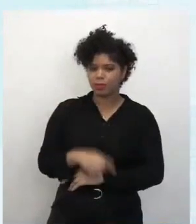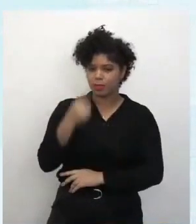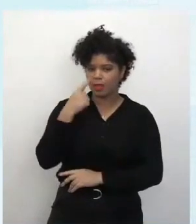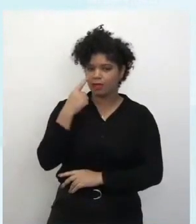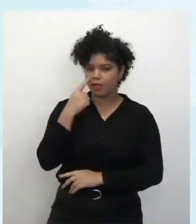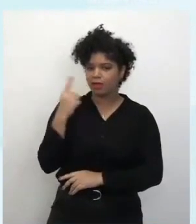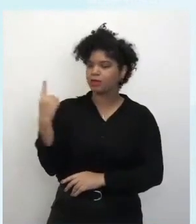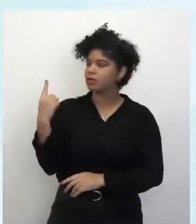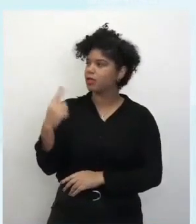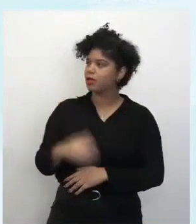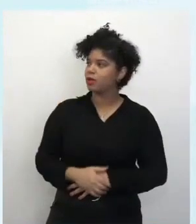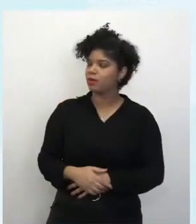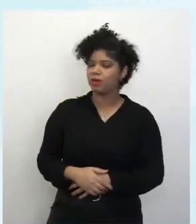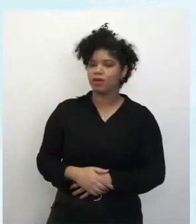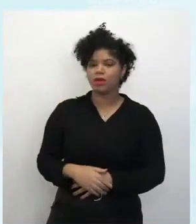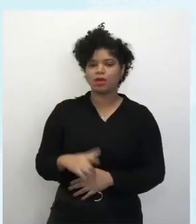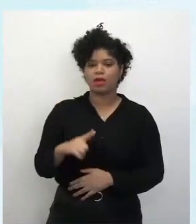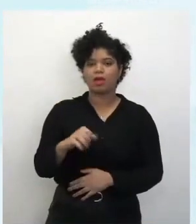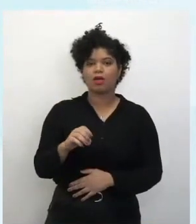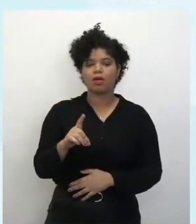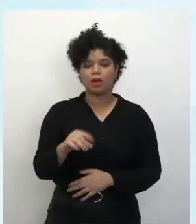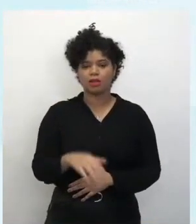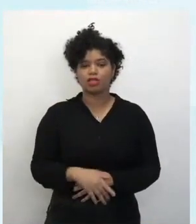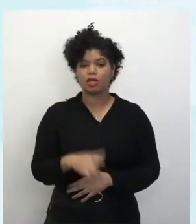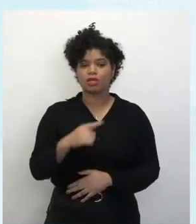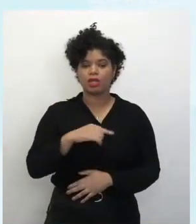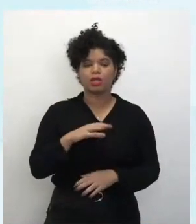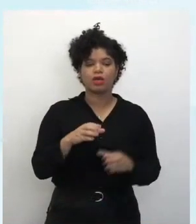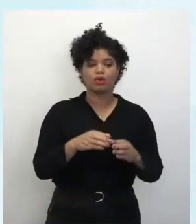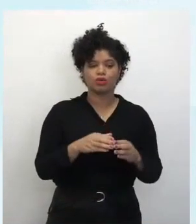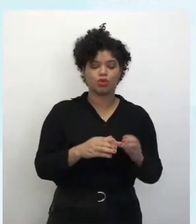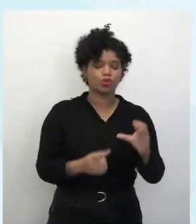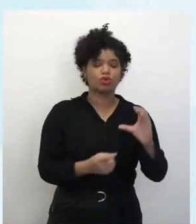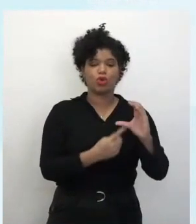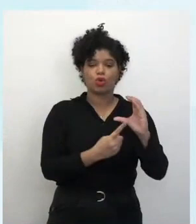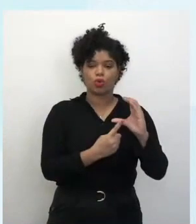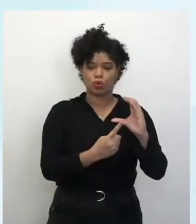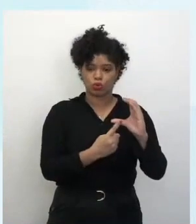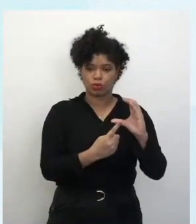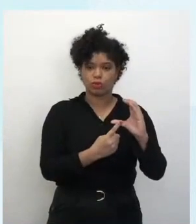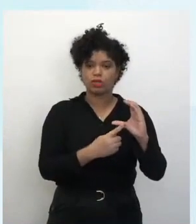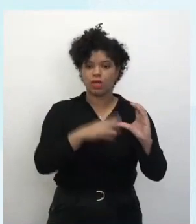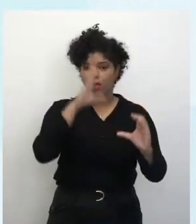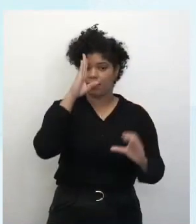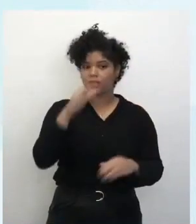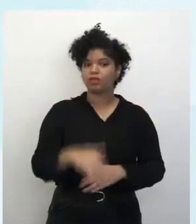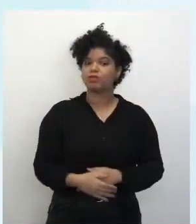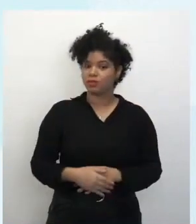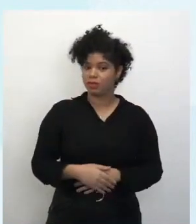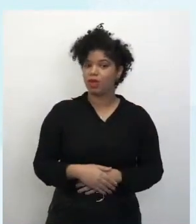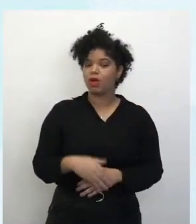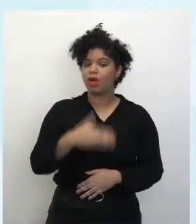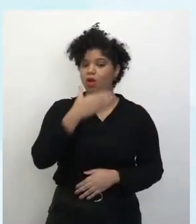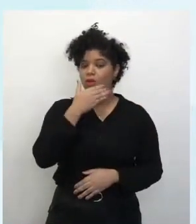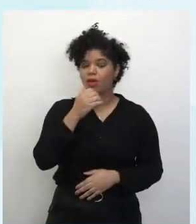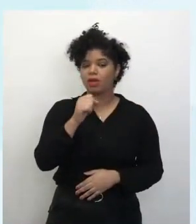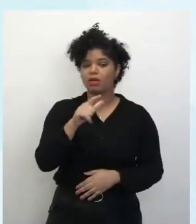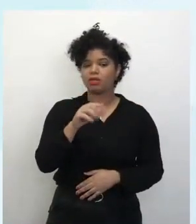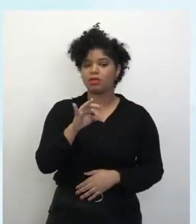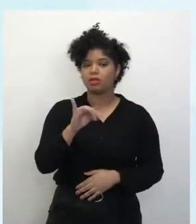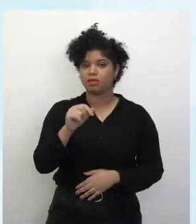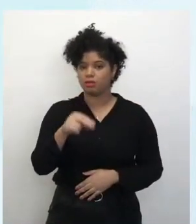estão olhando aí no LED né de um lado o comunismo cujo principal líder era o camarada Stalin